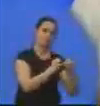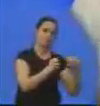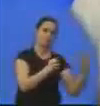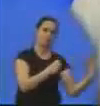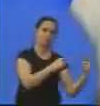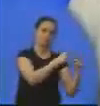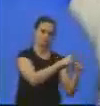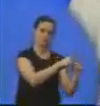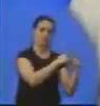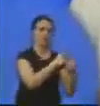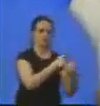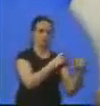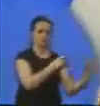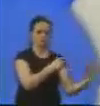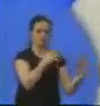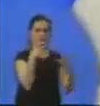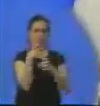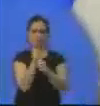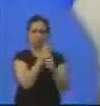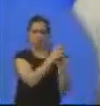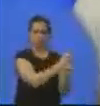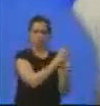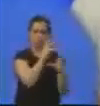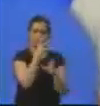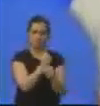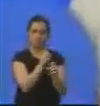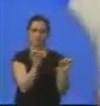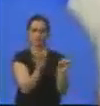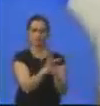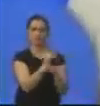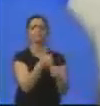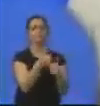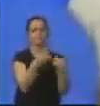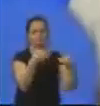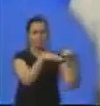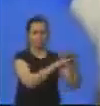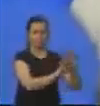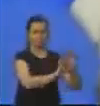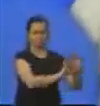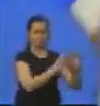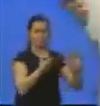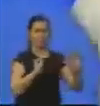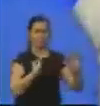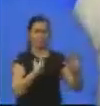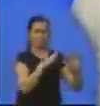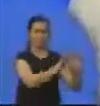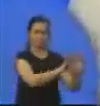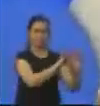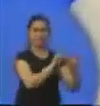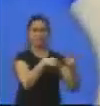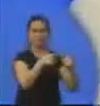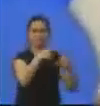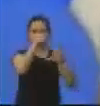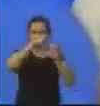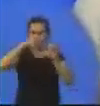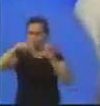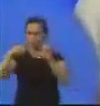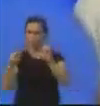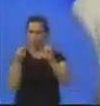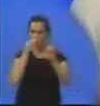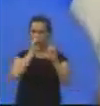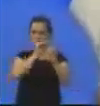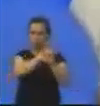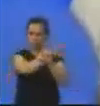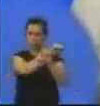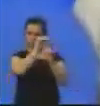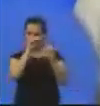infinito. Então, calculamos os dois. Guardamos este resultado. Aqui nós vamos guardar vários resultados para depois colocar tudo no gráfico. Os